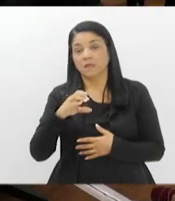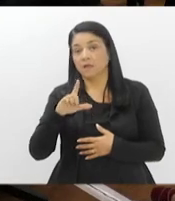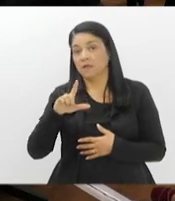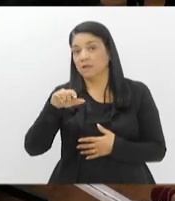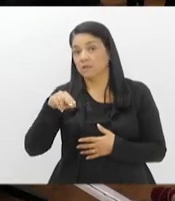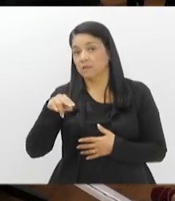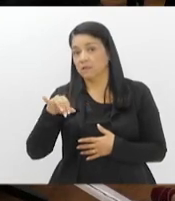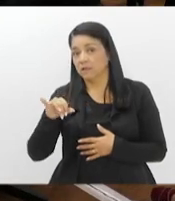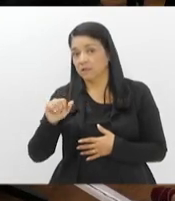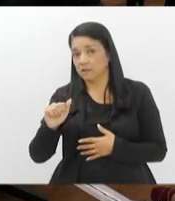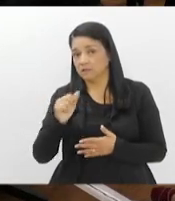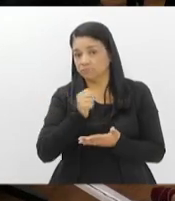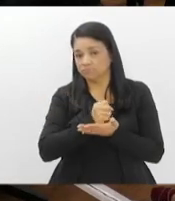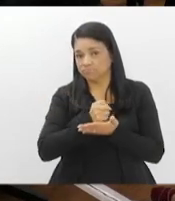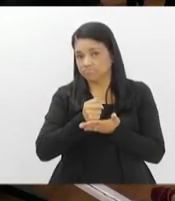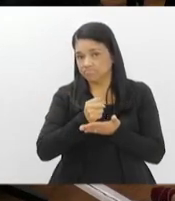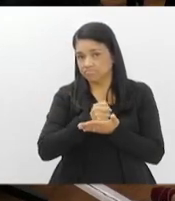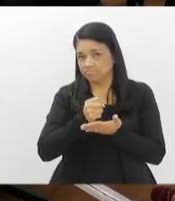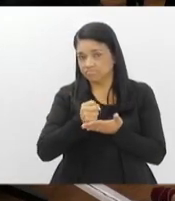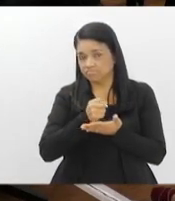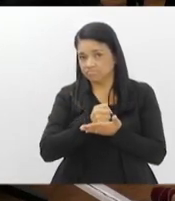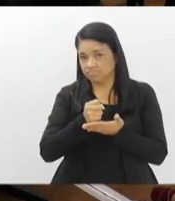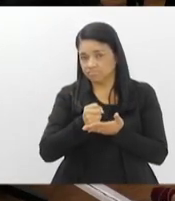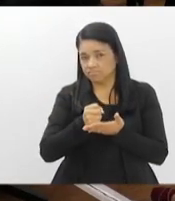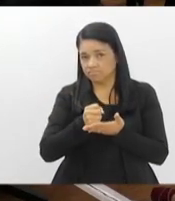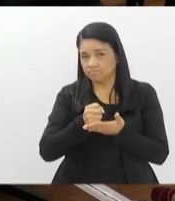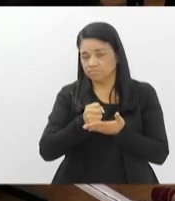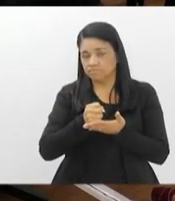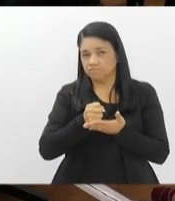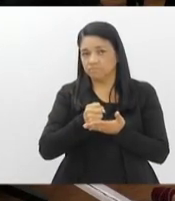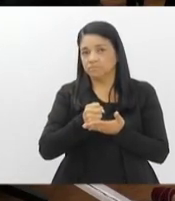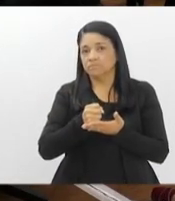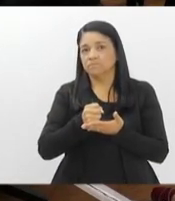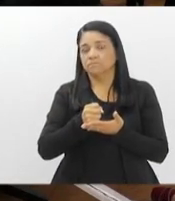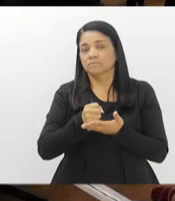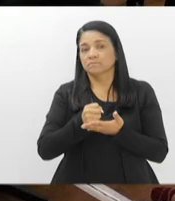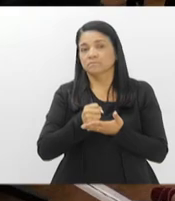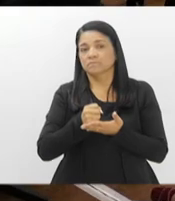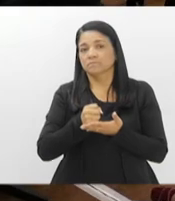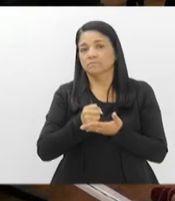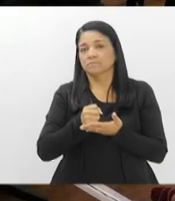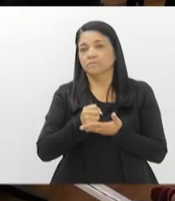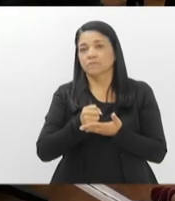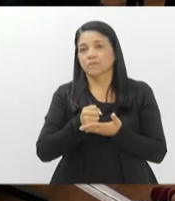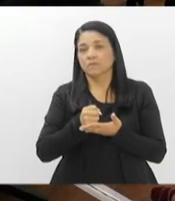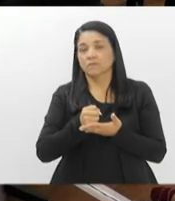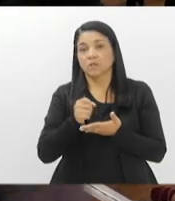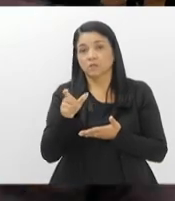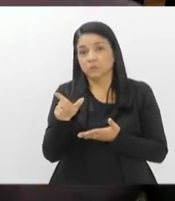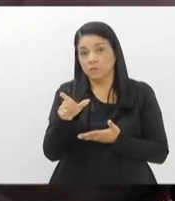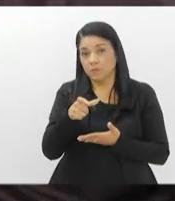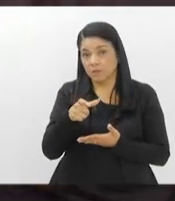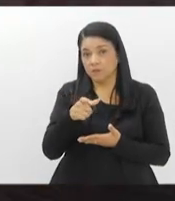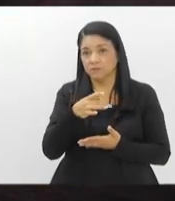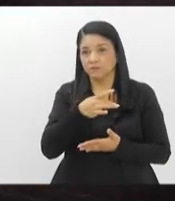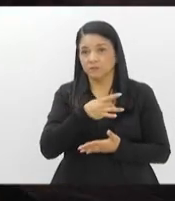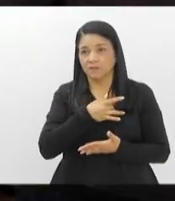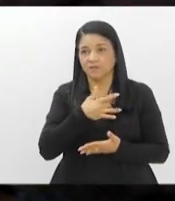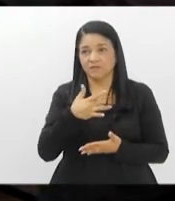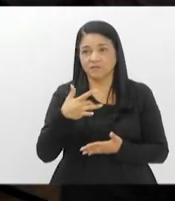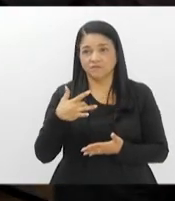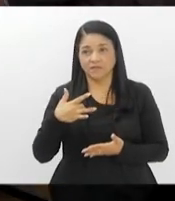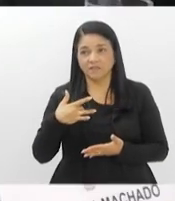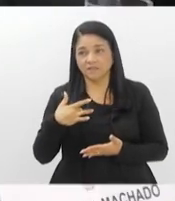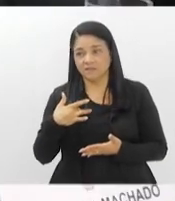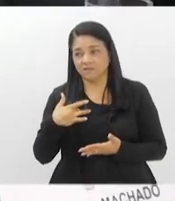são contratualizadas através da da hum Bem lembrado da dos planos de saúde e